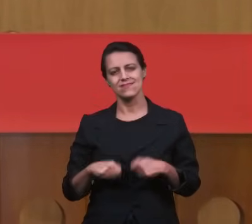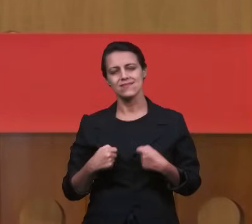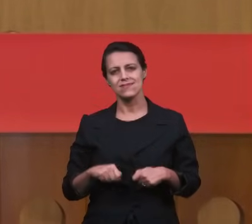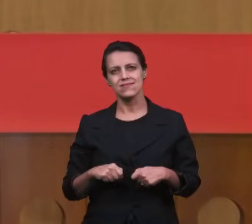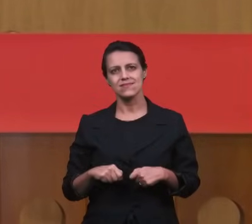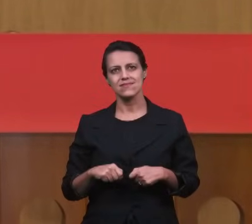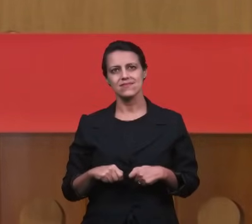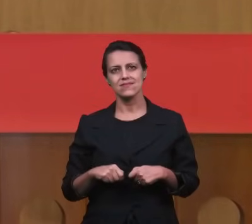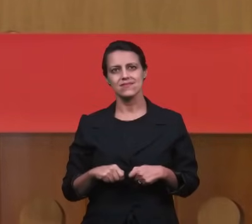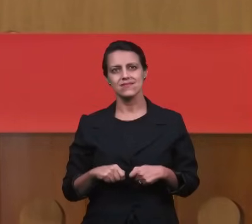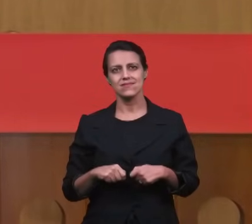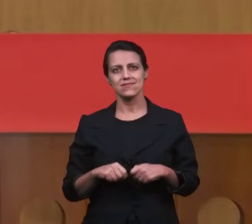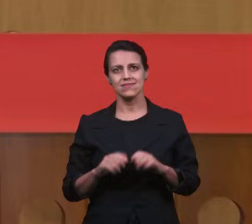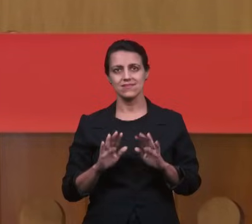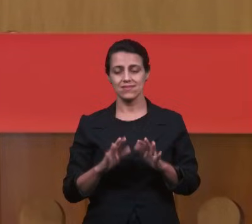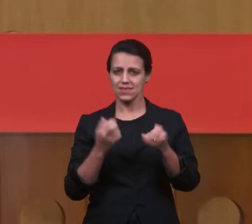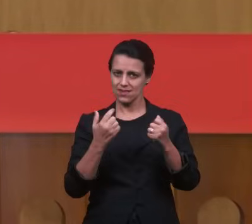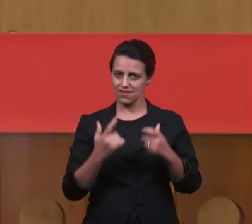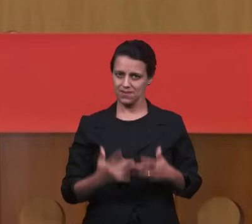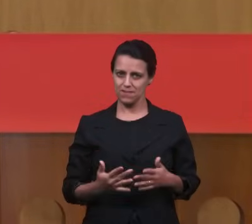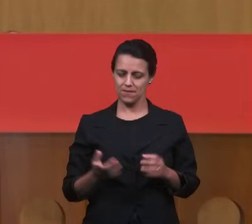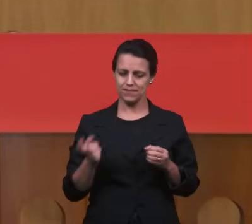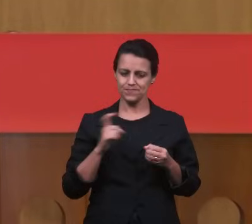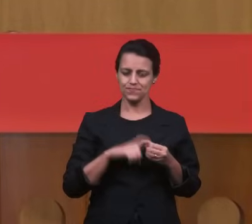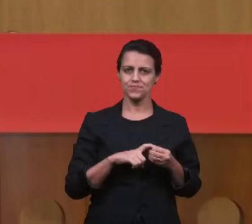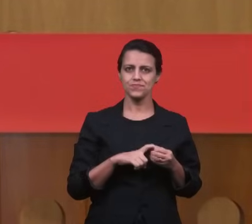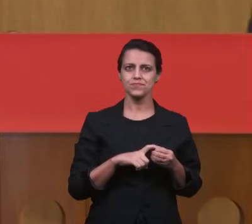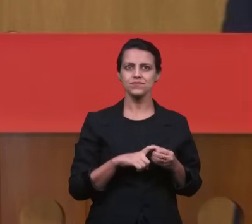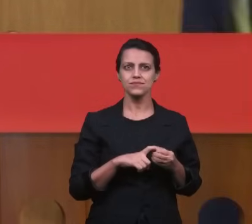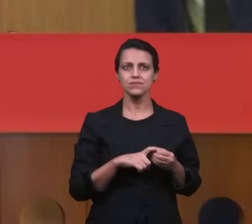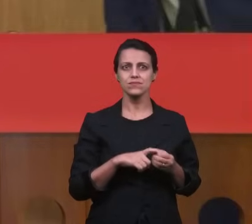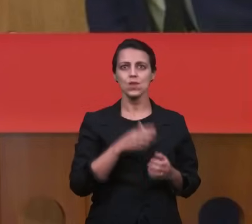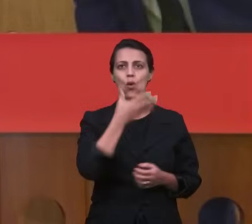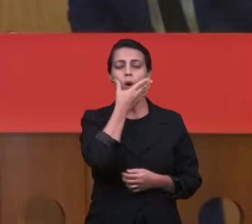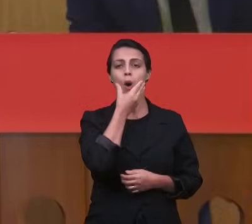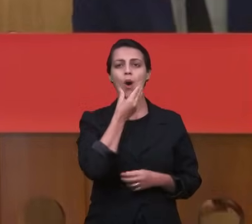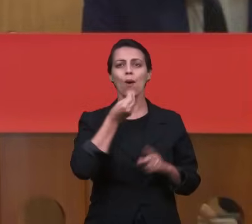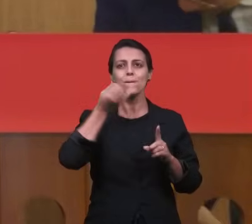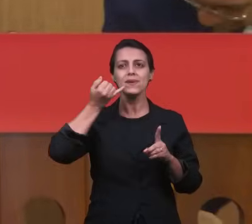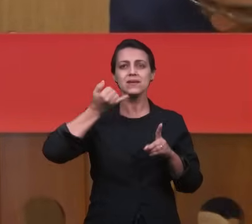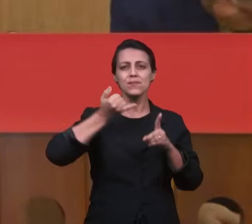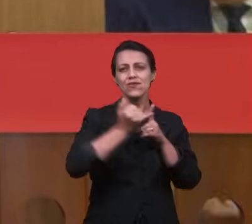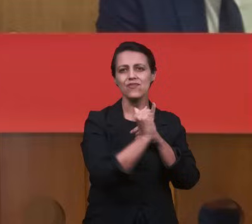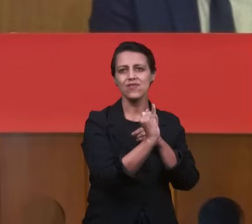agora vou voltar para encerrar. O profeta Jeremias,